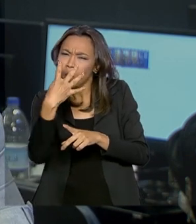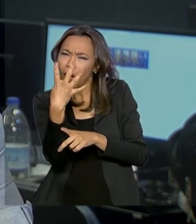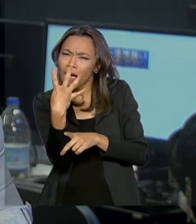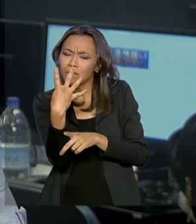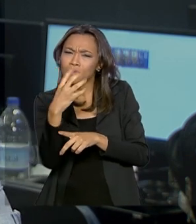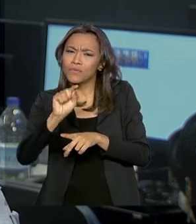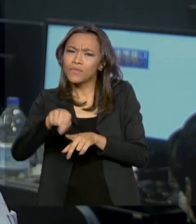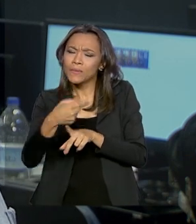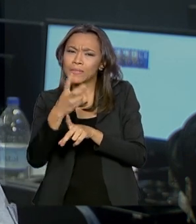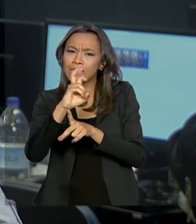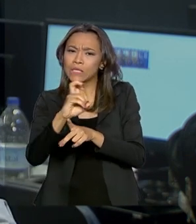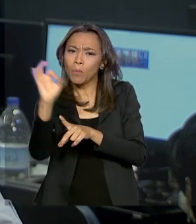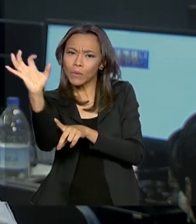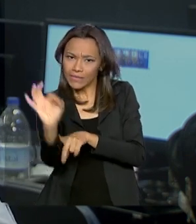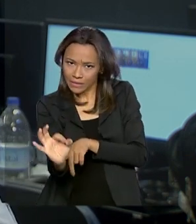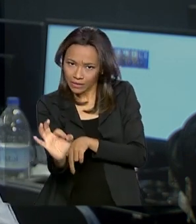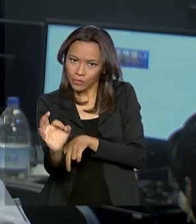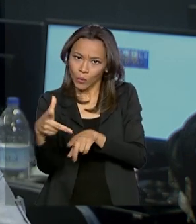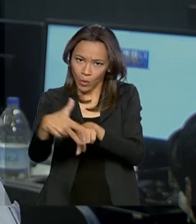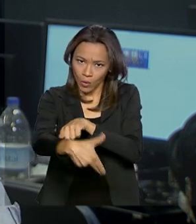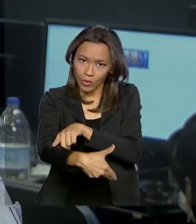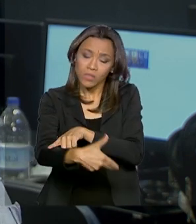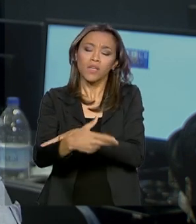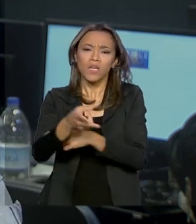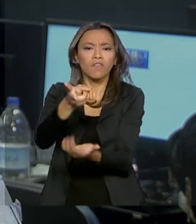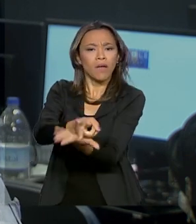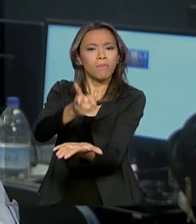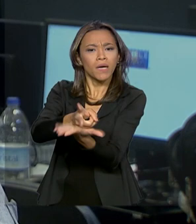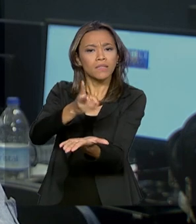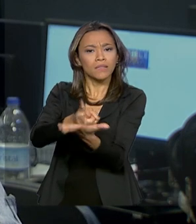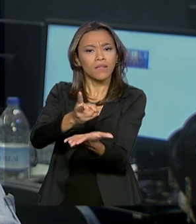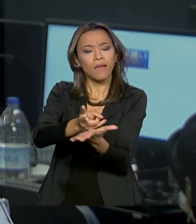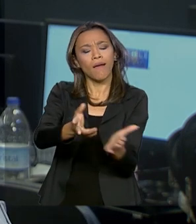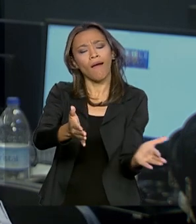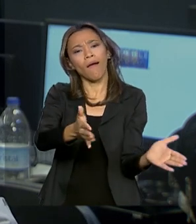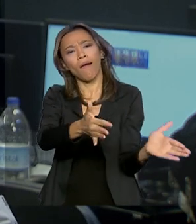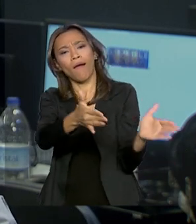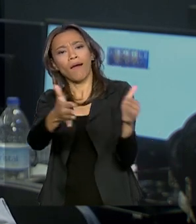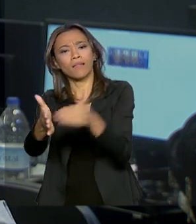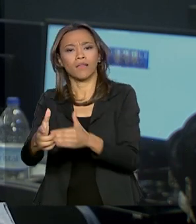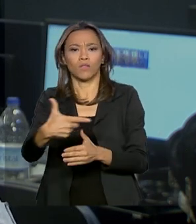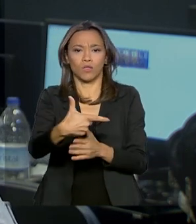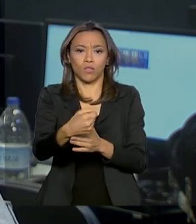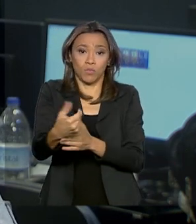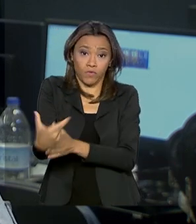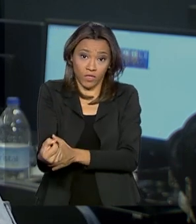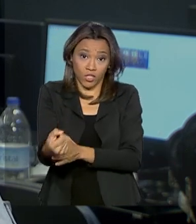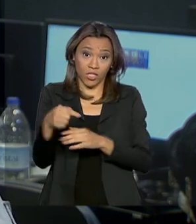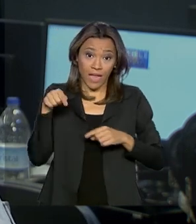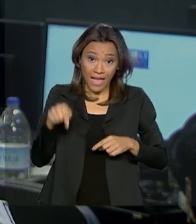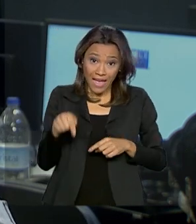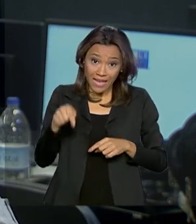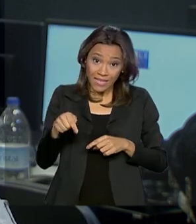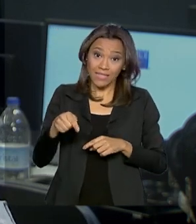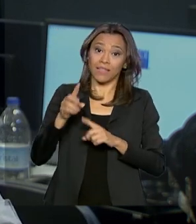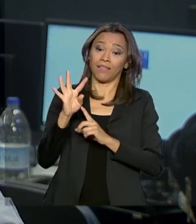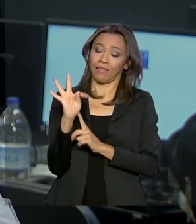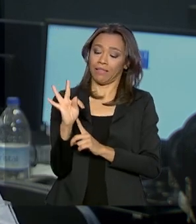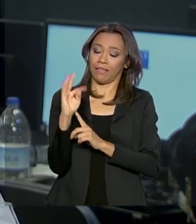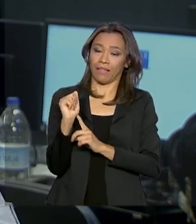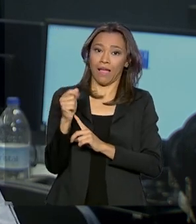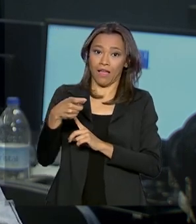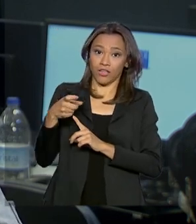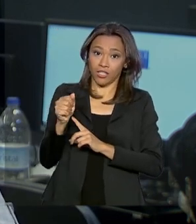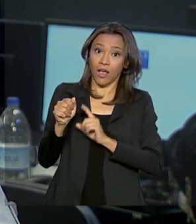,5%, e se manteria ao longo de 2020. A taxa básica serve como o principal instrumento do